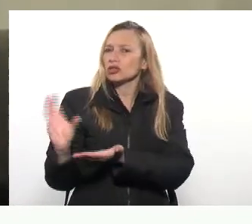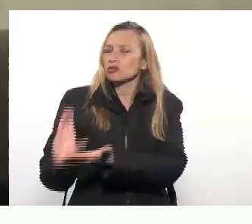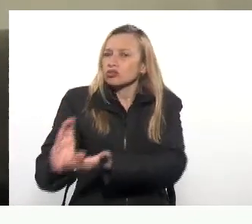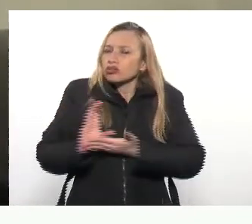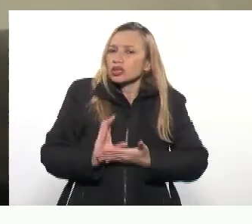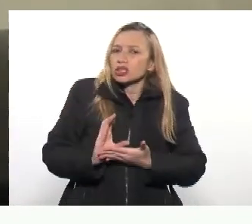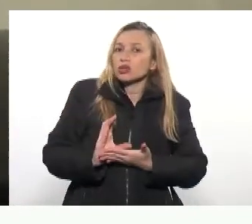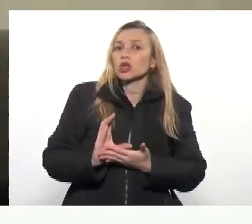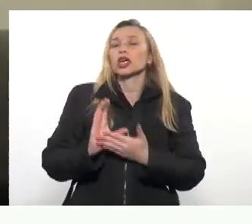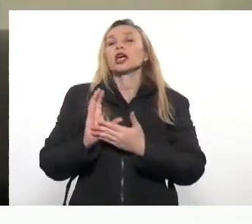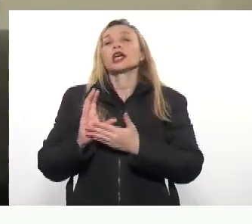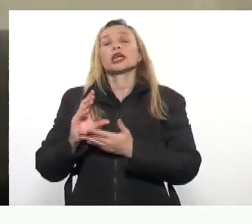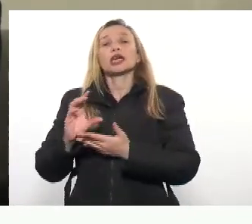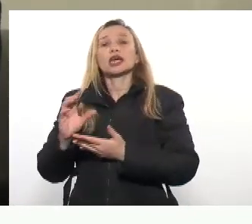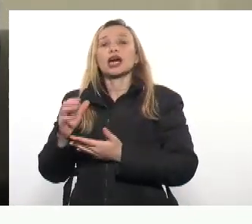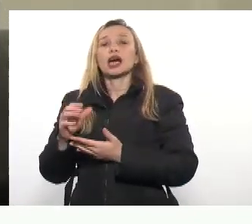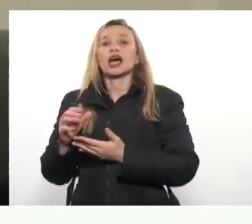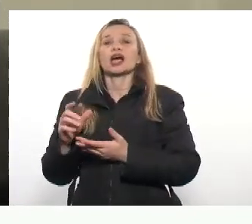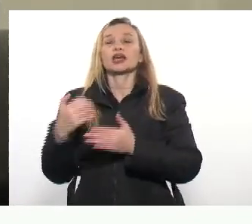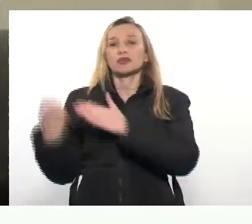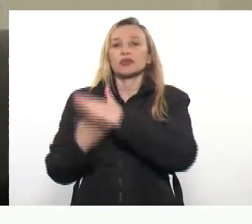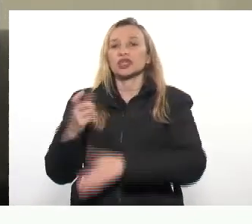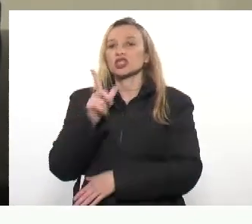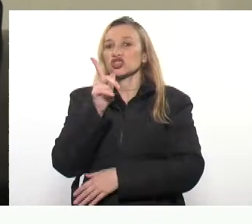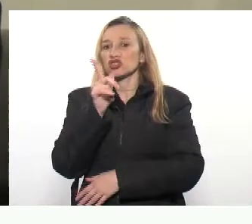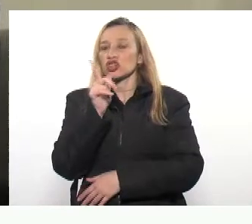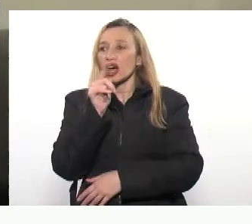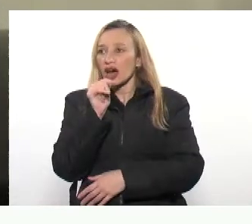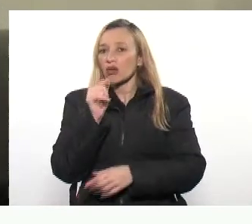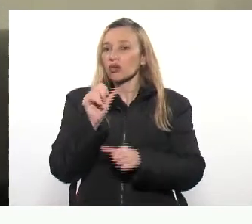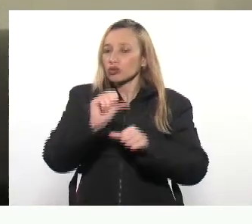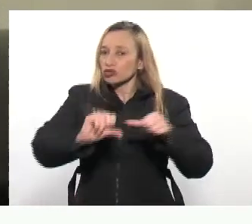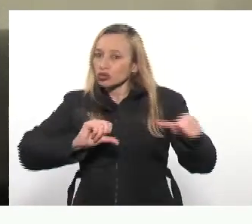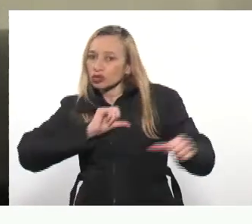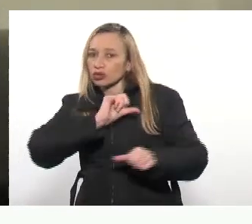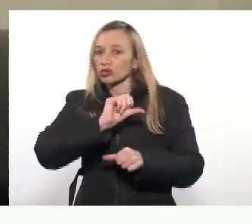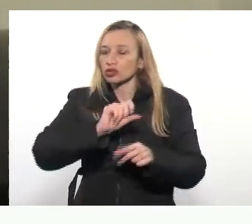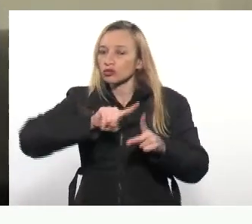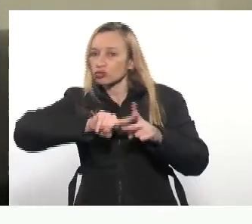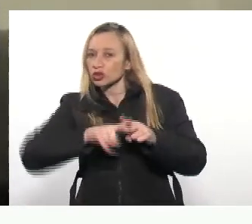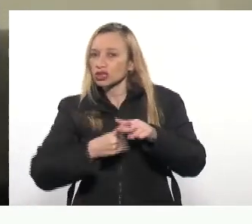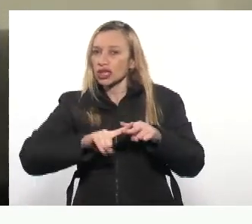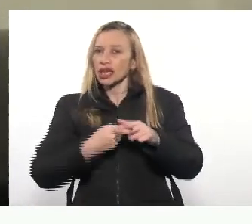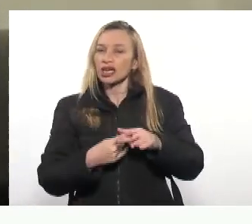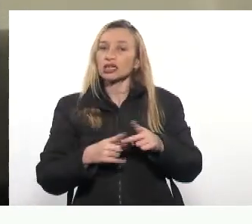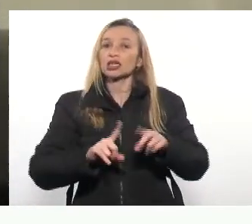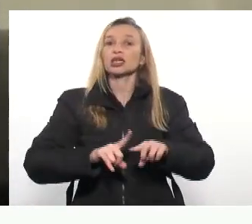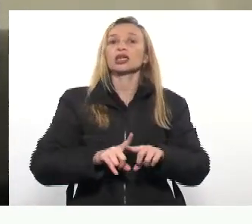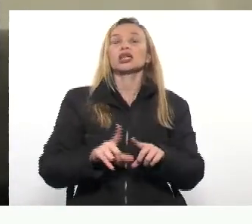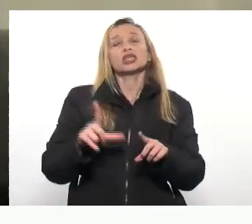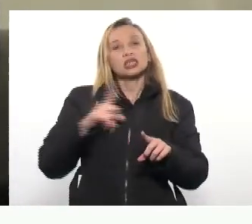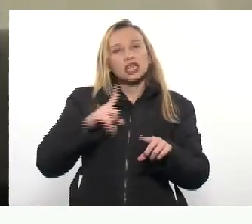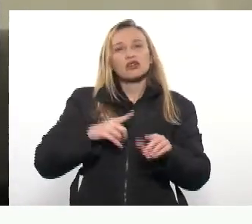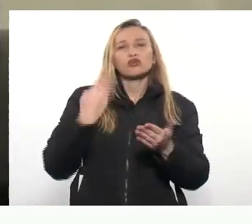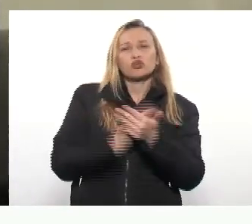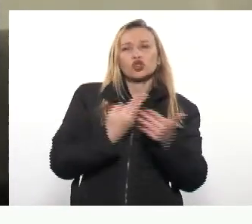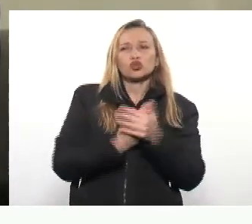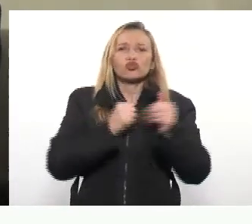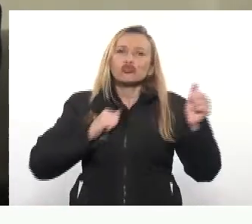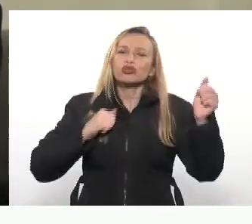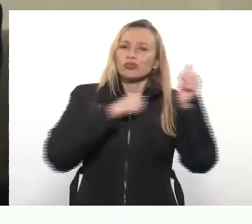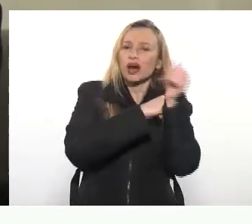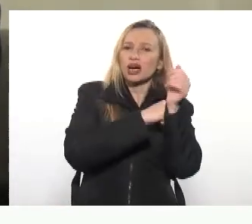SEDAI, quando faz essa mudança, logicamente que é justa, mas porém se houve um estudo de impacto